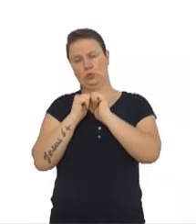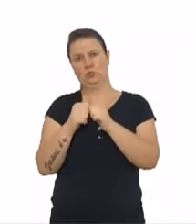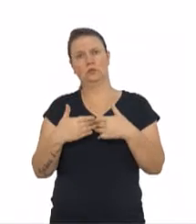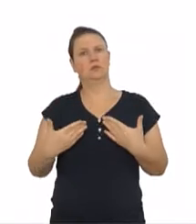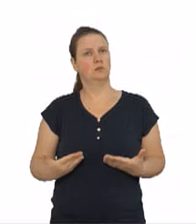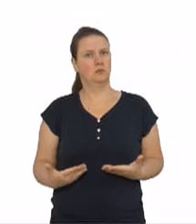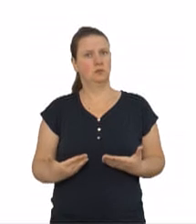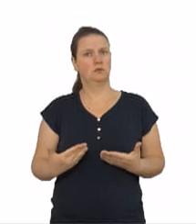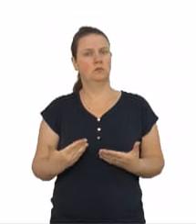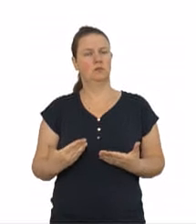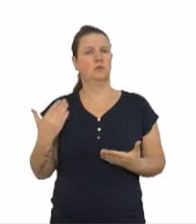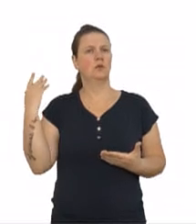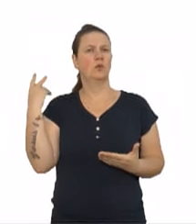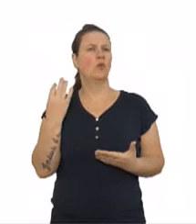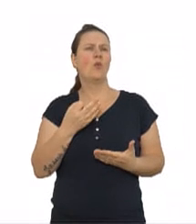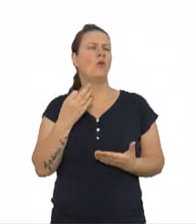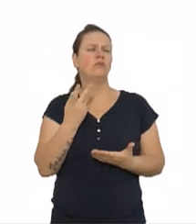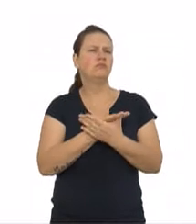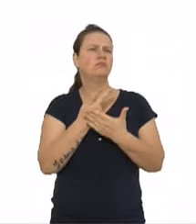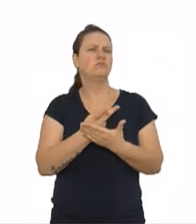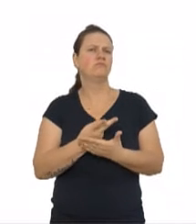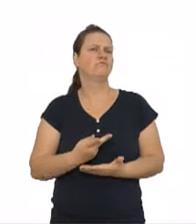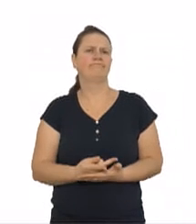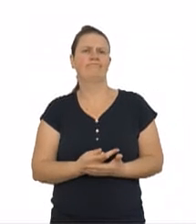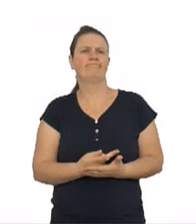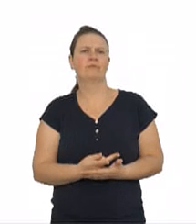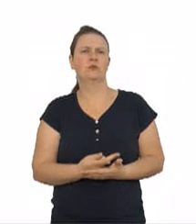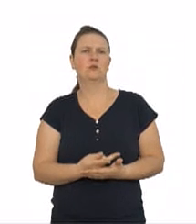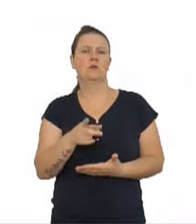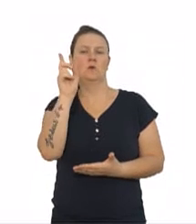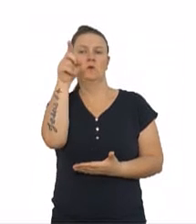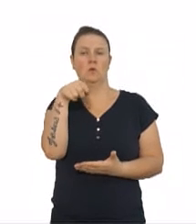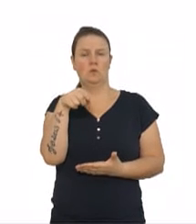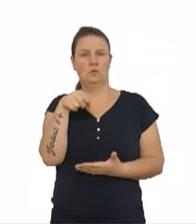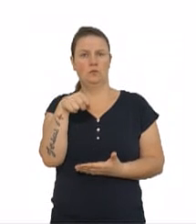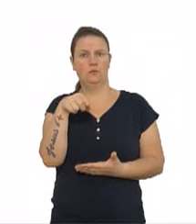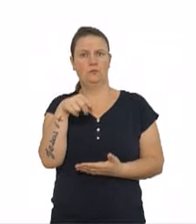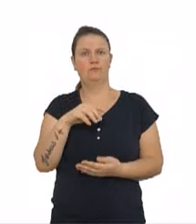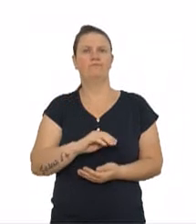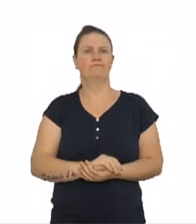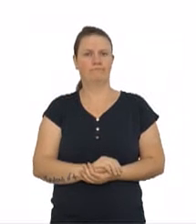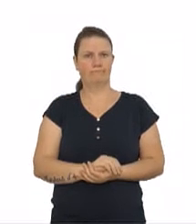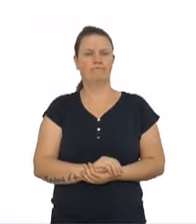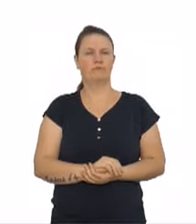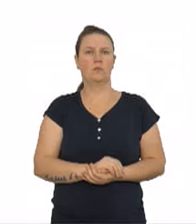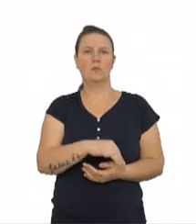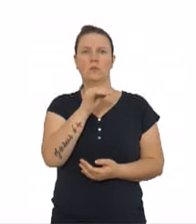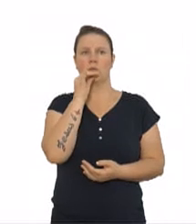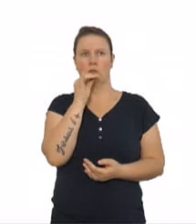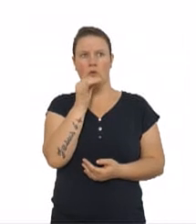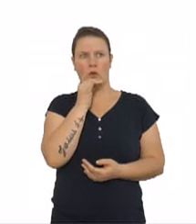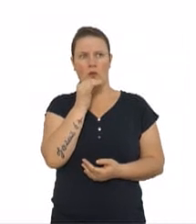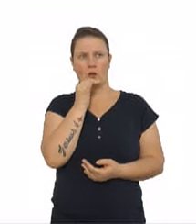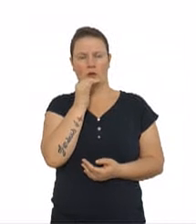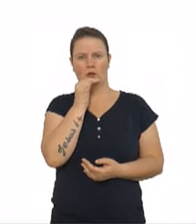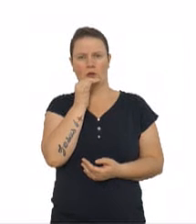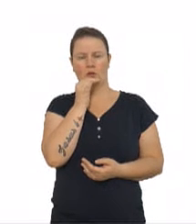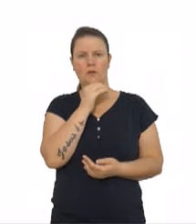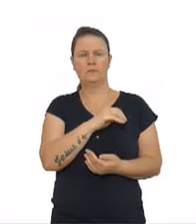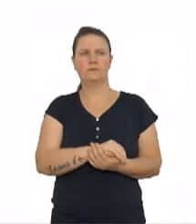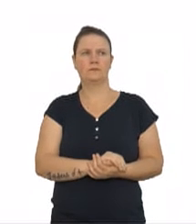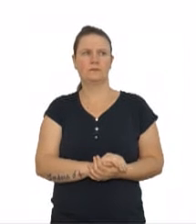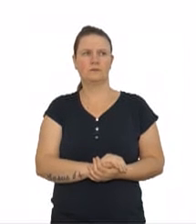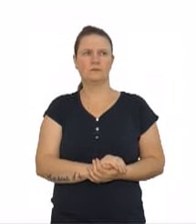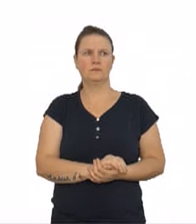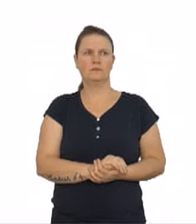é incorreto tidá-lo, ou seja, é incorreto acentuar. Por exemplo, neste uso, solo acudieron